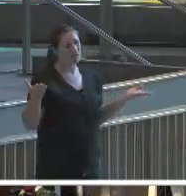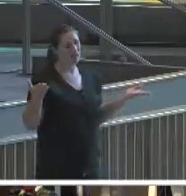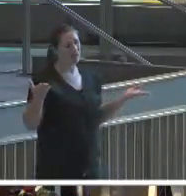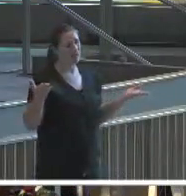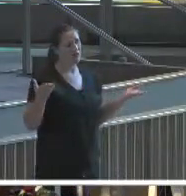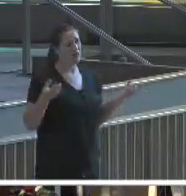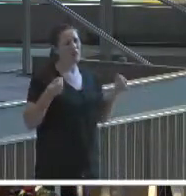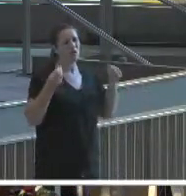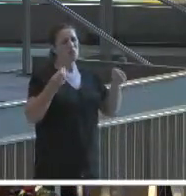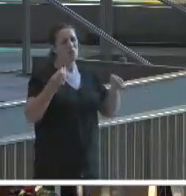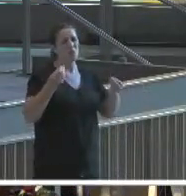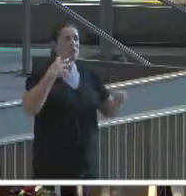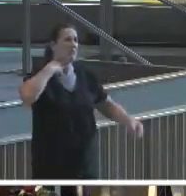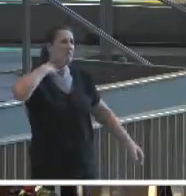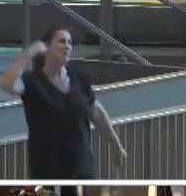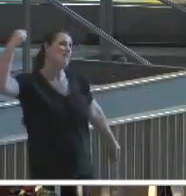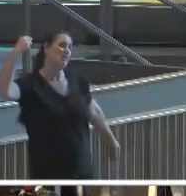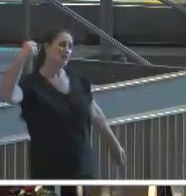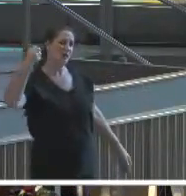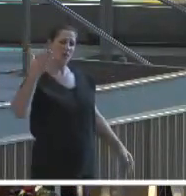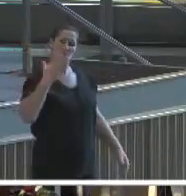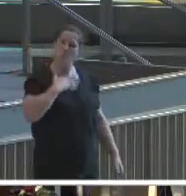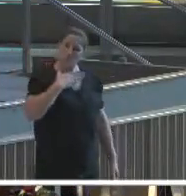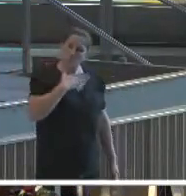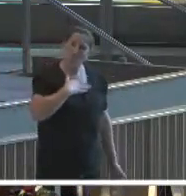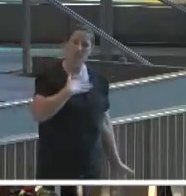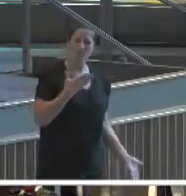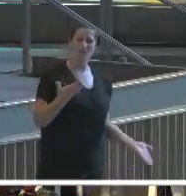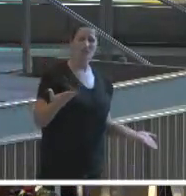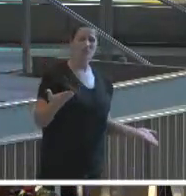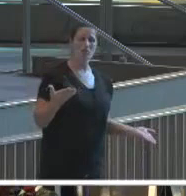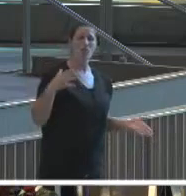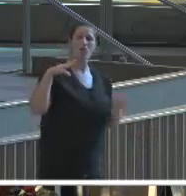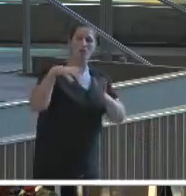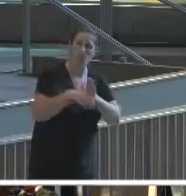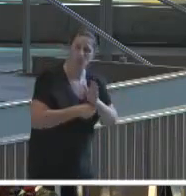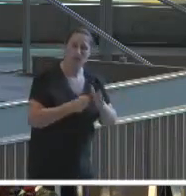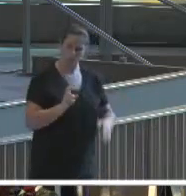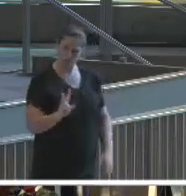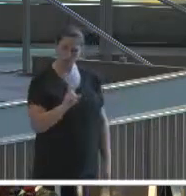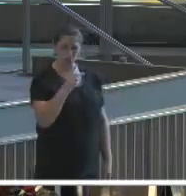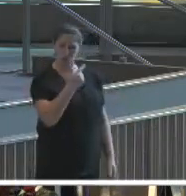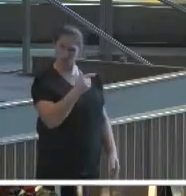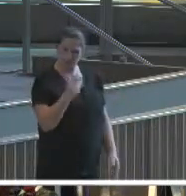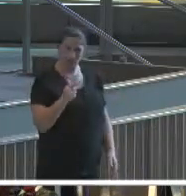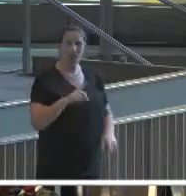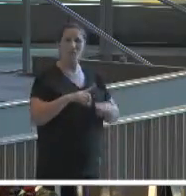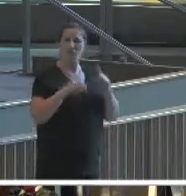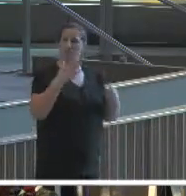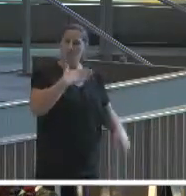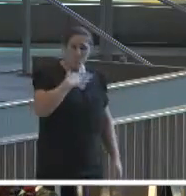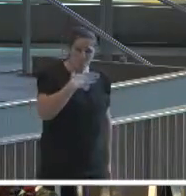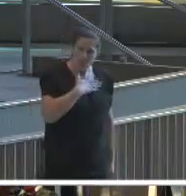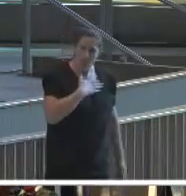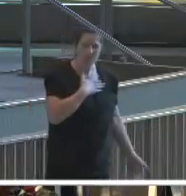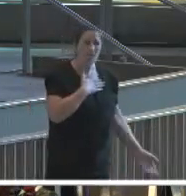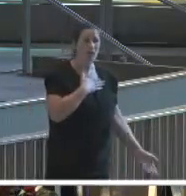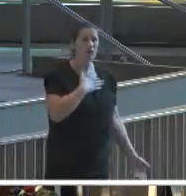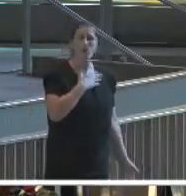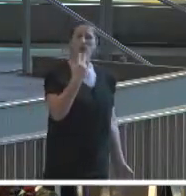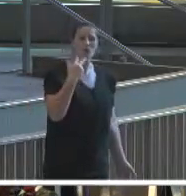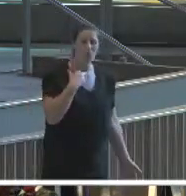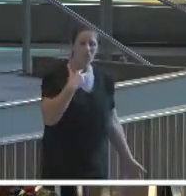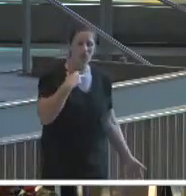Colocaram a mão em mim, arrancaram o que era meu, não importa, o valor é pequeno, mas era meu.